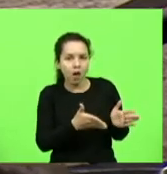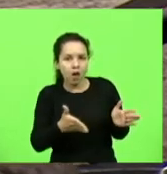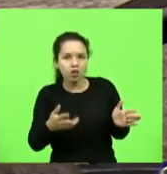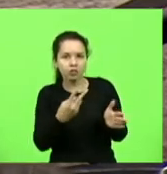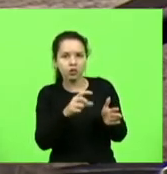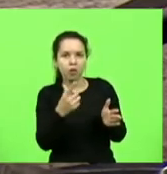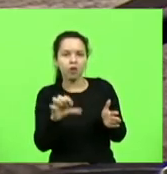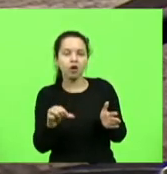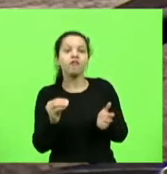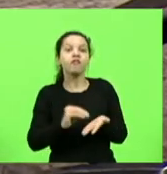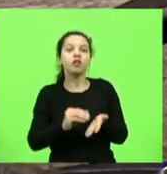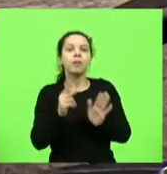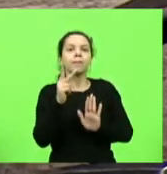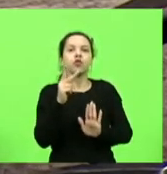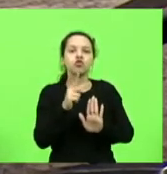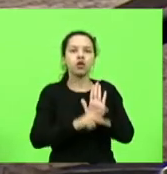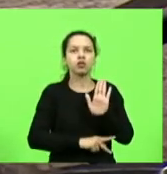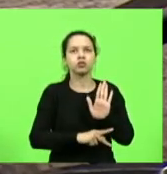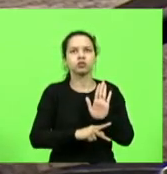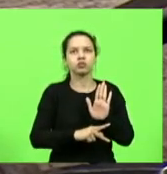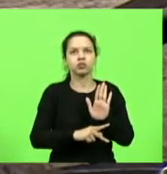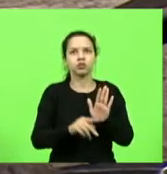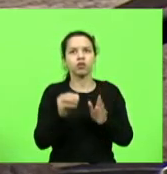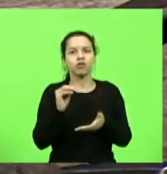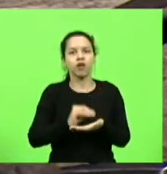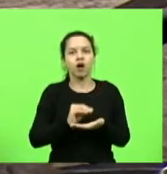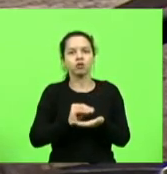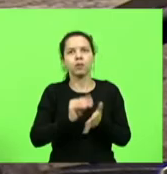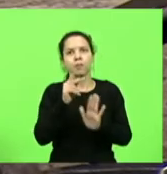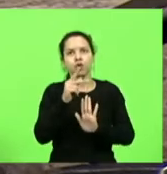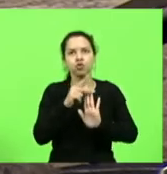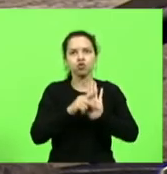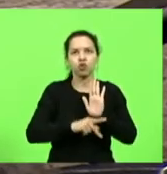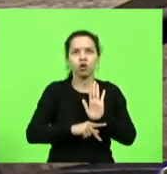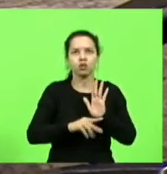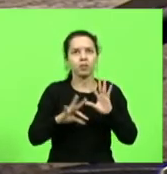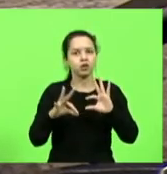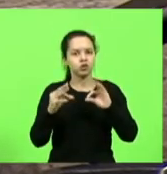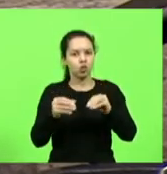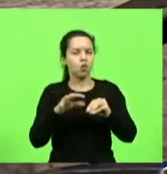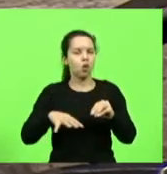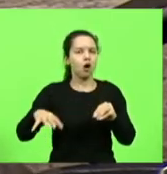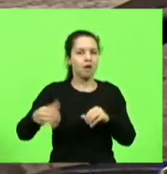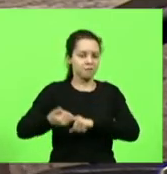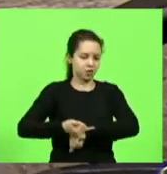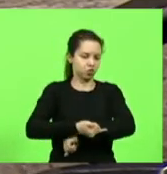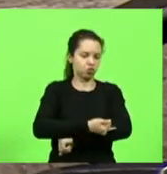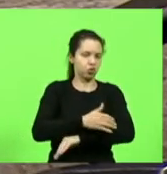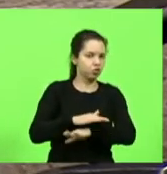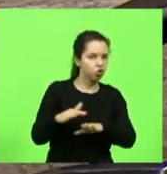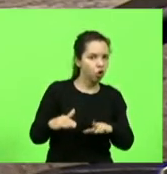O que falta desde o início de 2000 é projeto. Projeto para todas as áreas, não é só para infraestrutura, não.